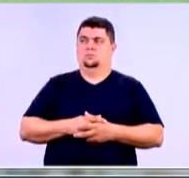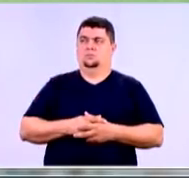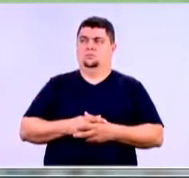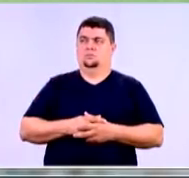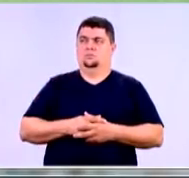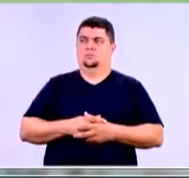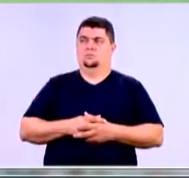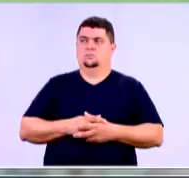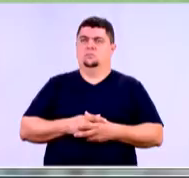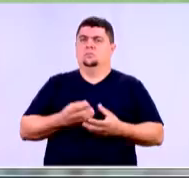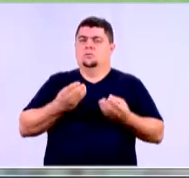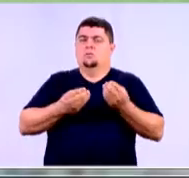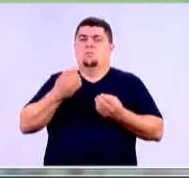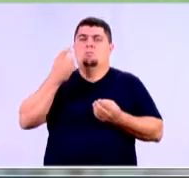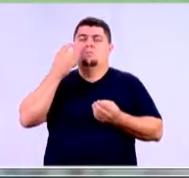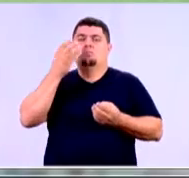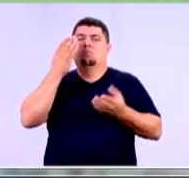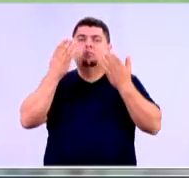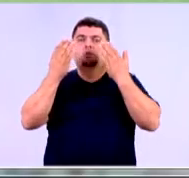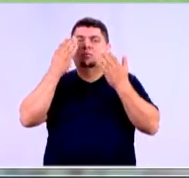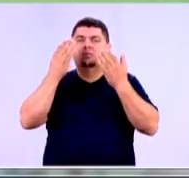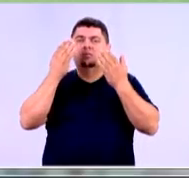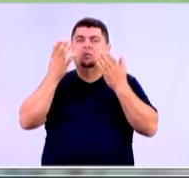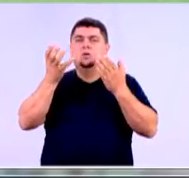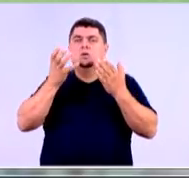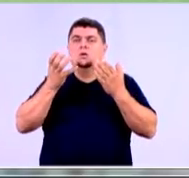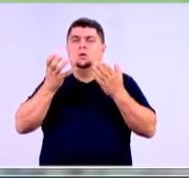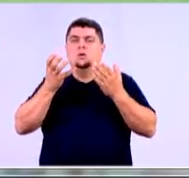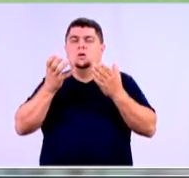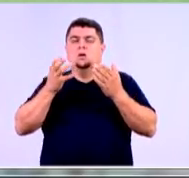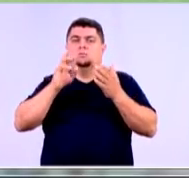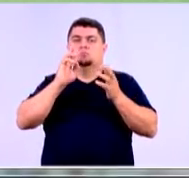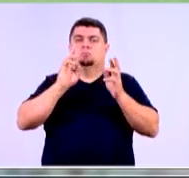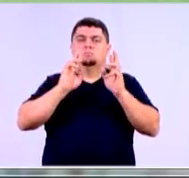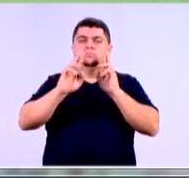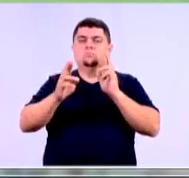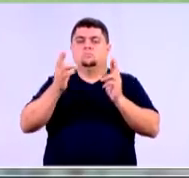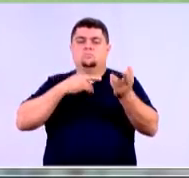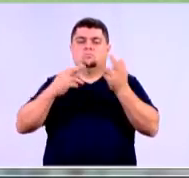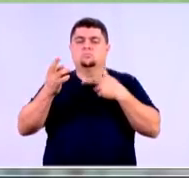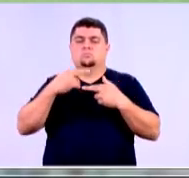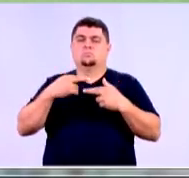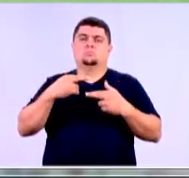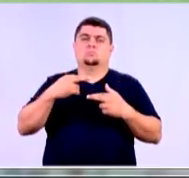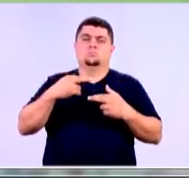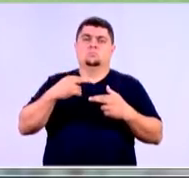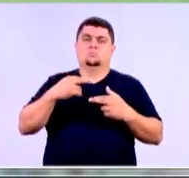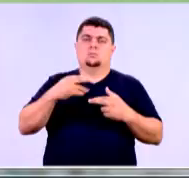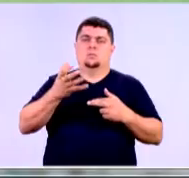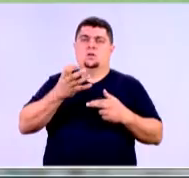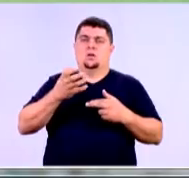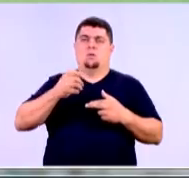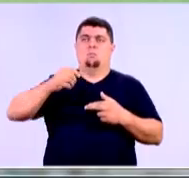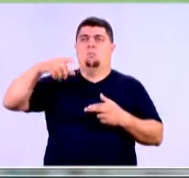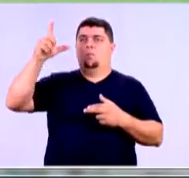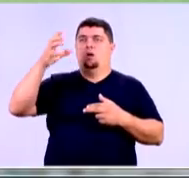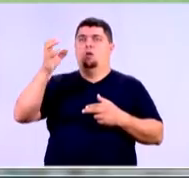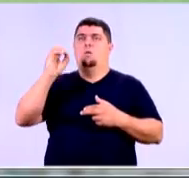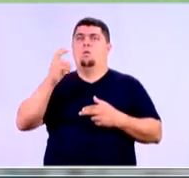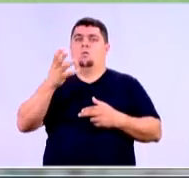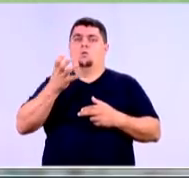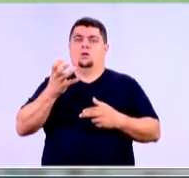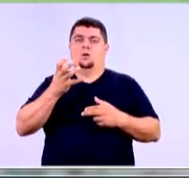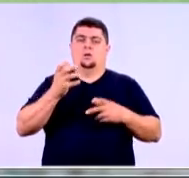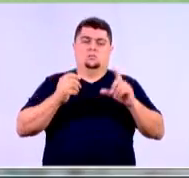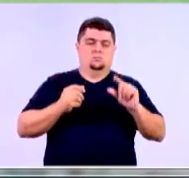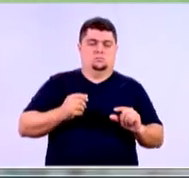0,56. Agora vamos analisar, gente. A gente quer que esse resultado de quantidade de endividamento seja muito grande ou a gente deseja que